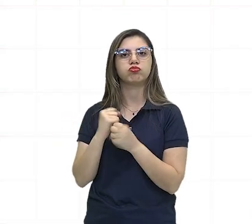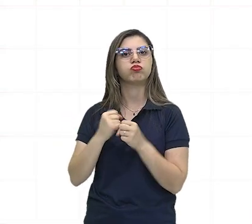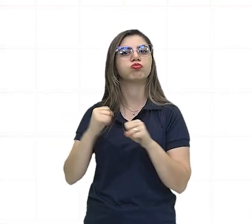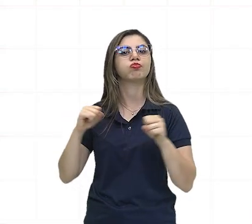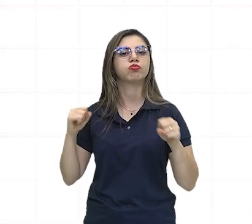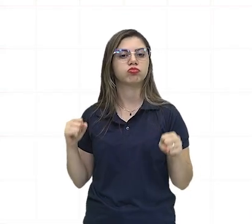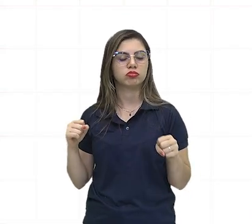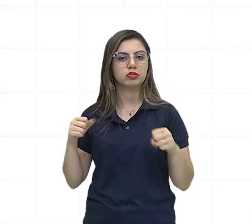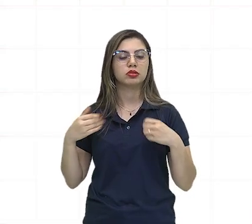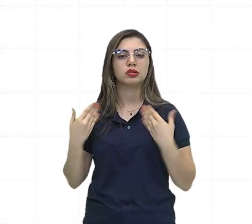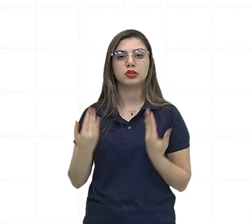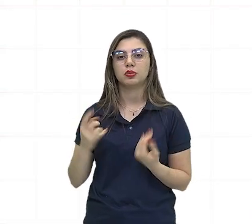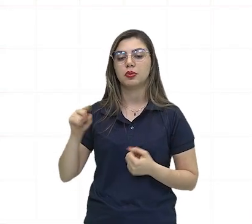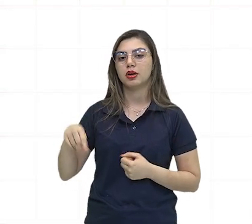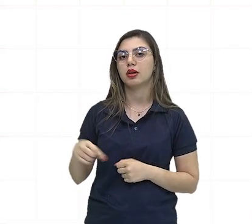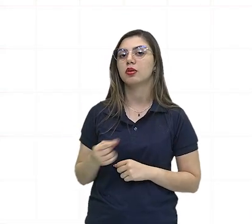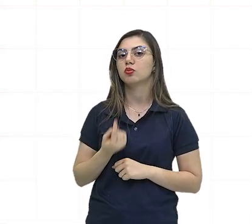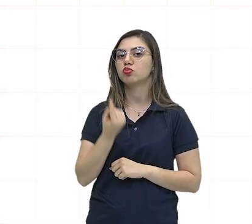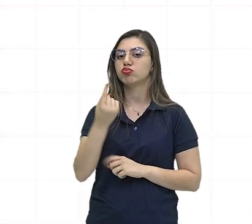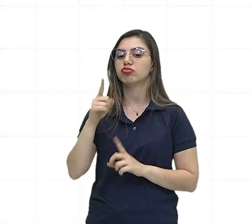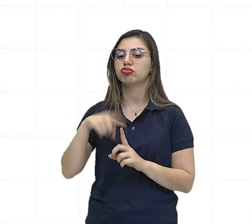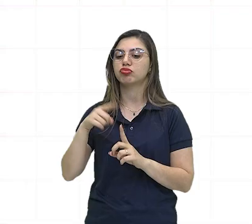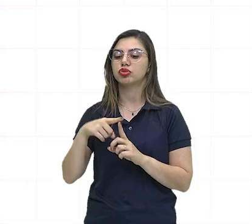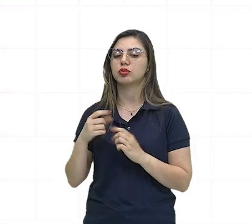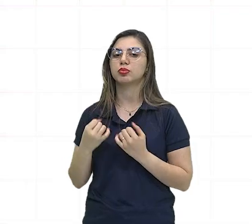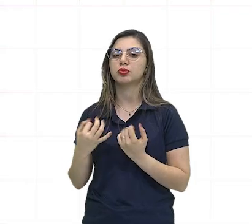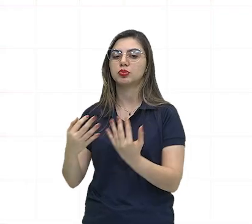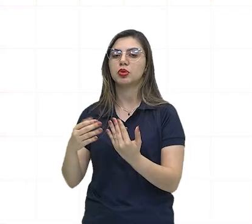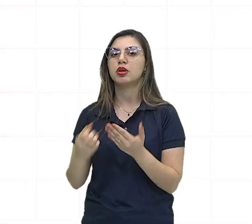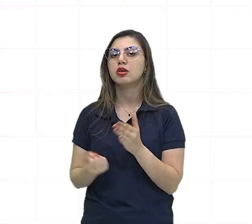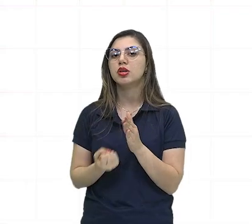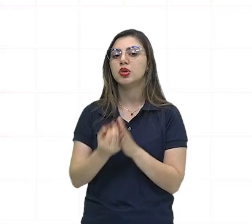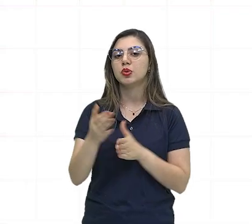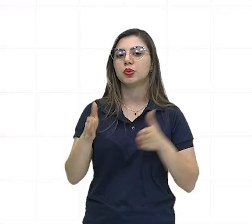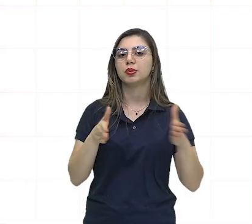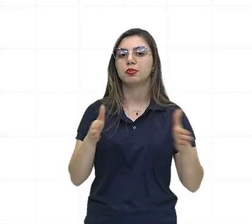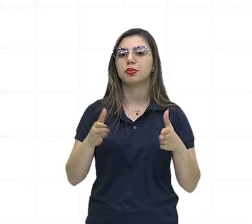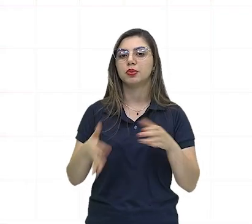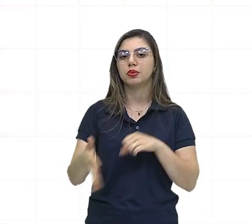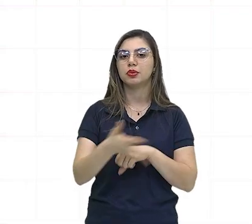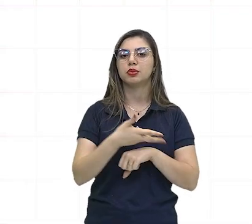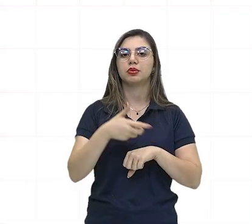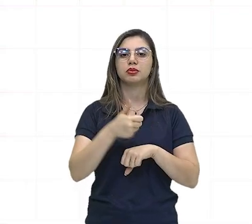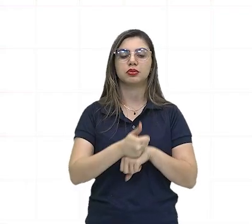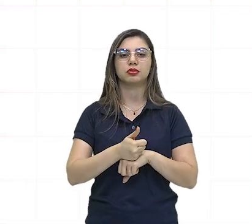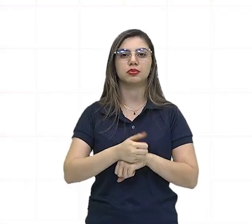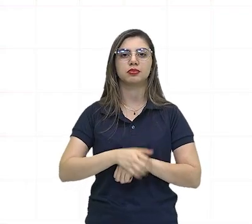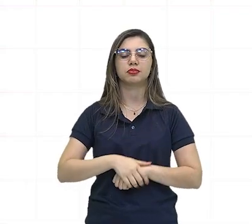Essa agricultura plantation, ela surgiu com o colonialismo